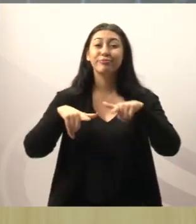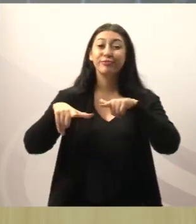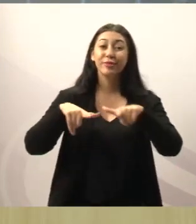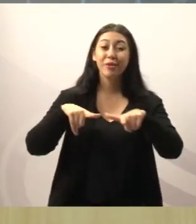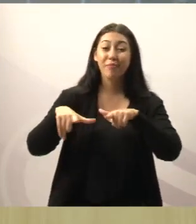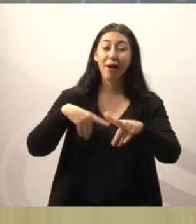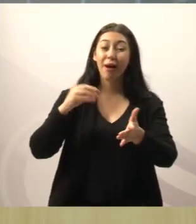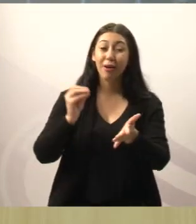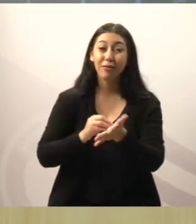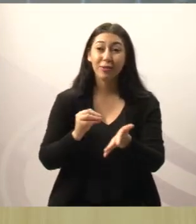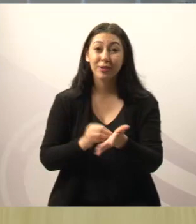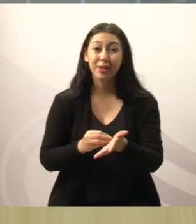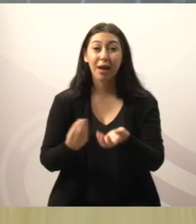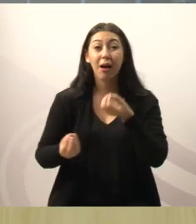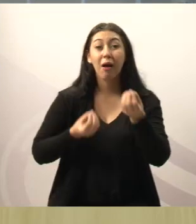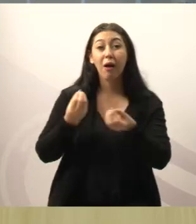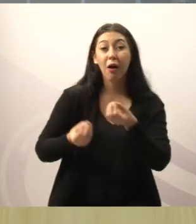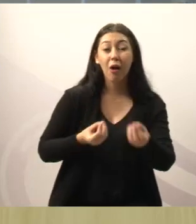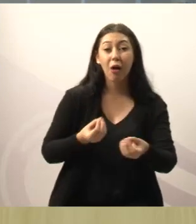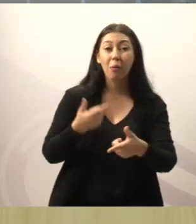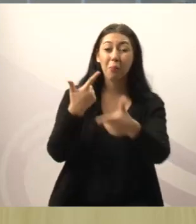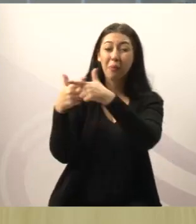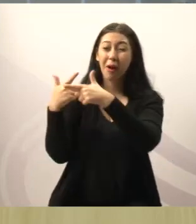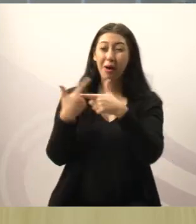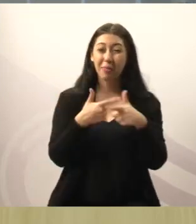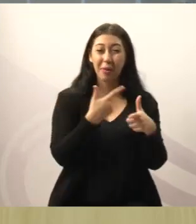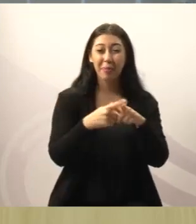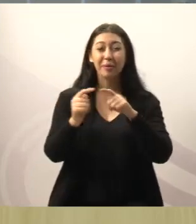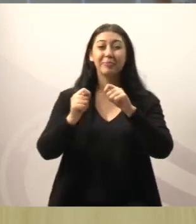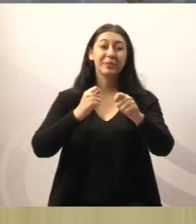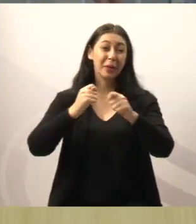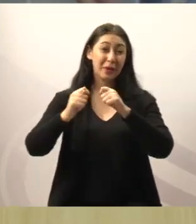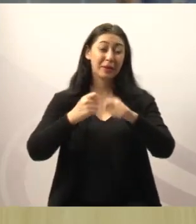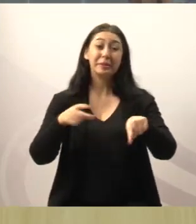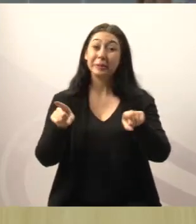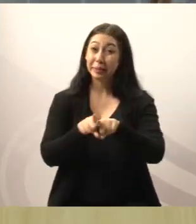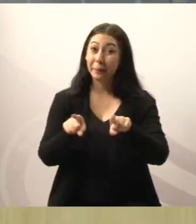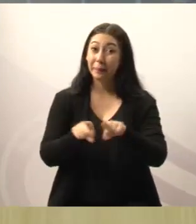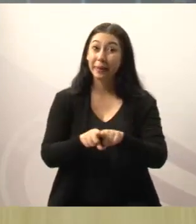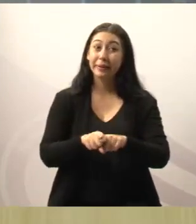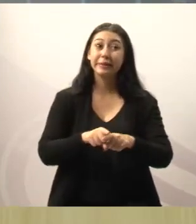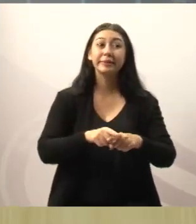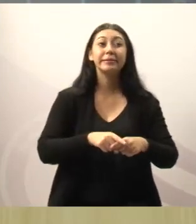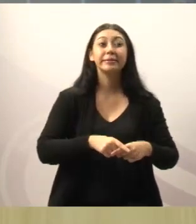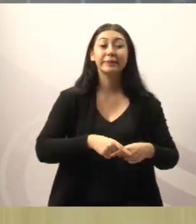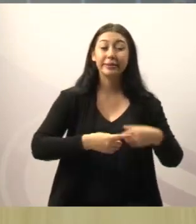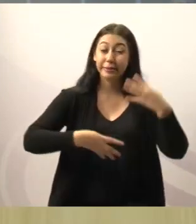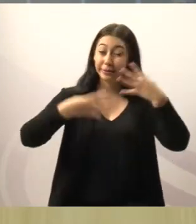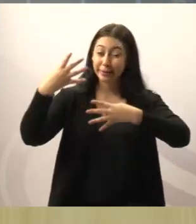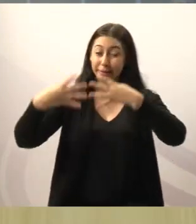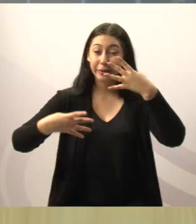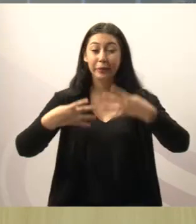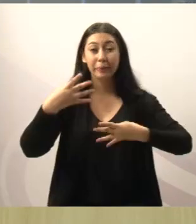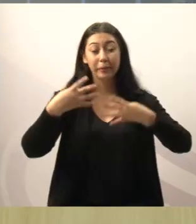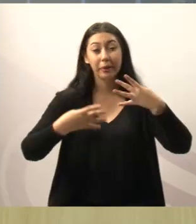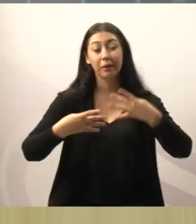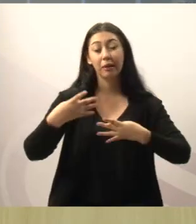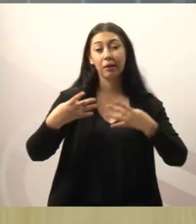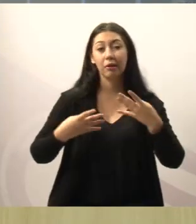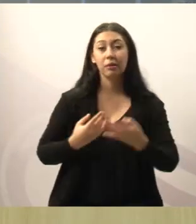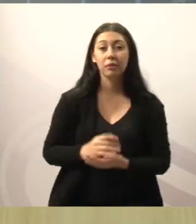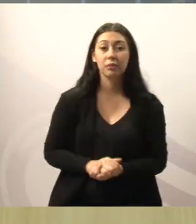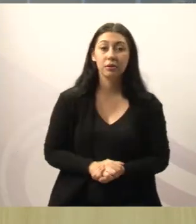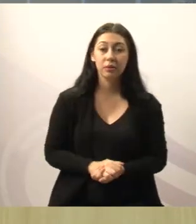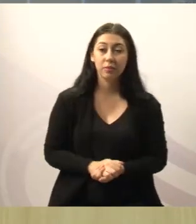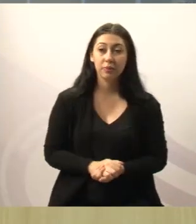ocasionar destruição de mais vidas, sonhos e trabalhos. Como dizem os conselheiros